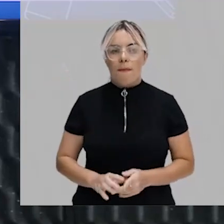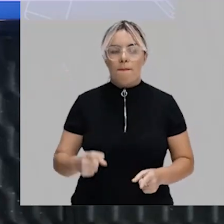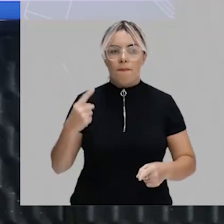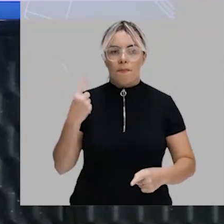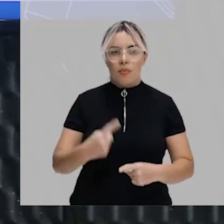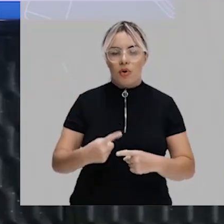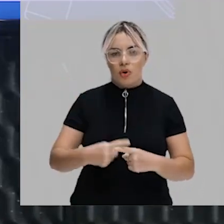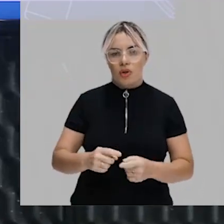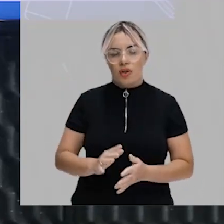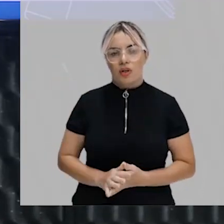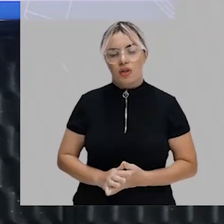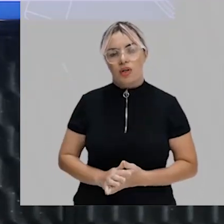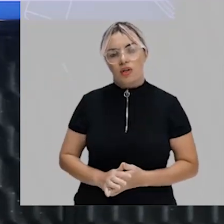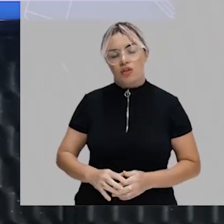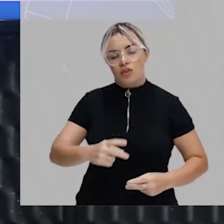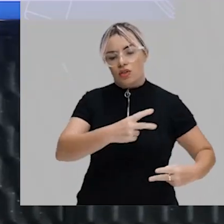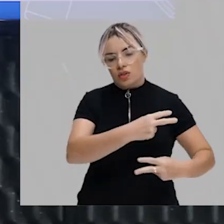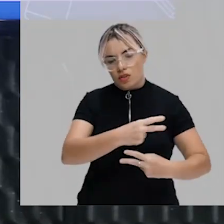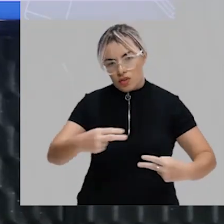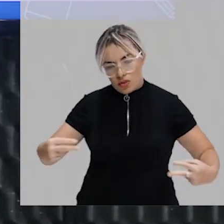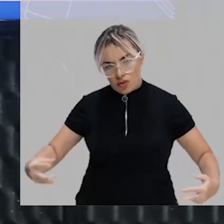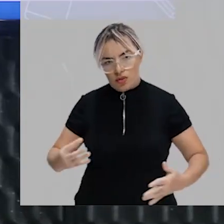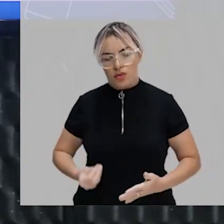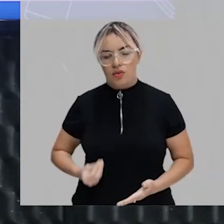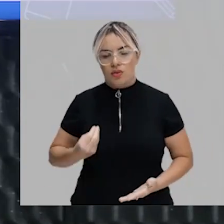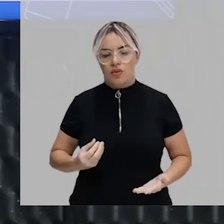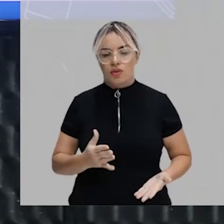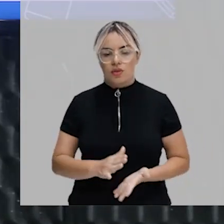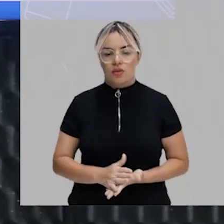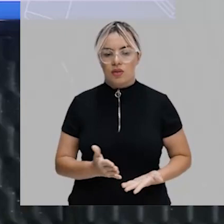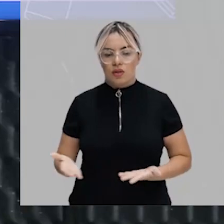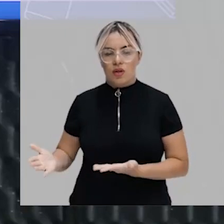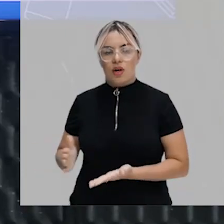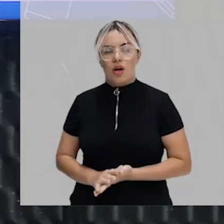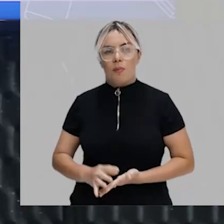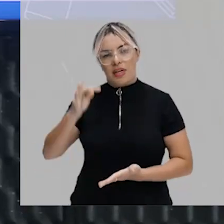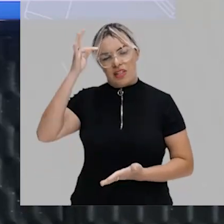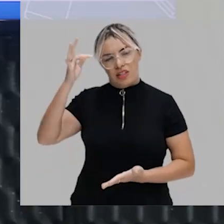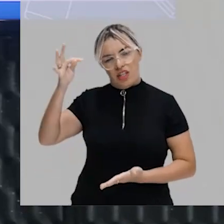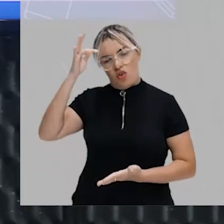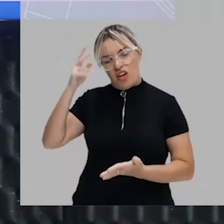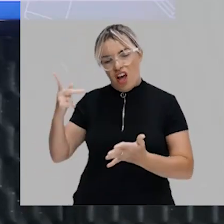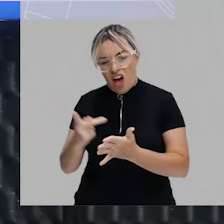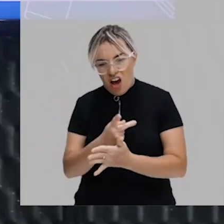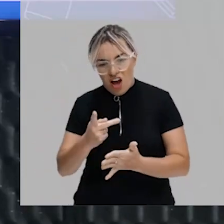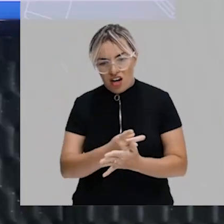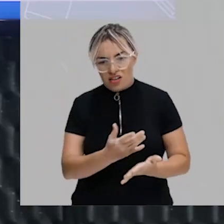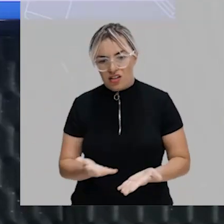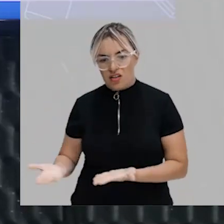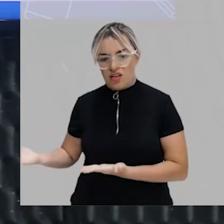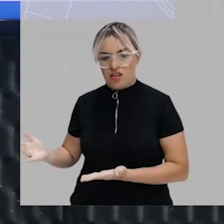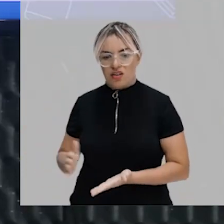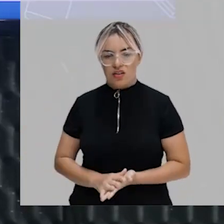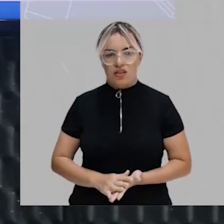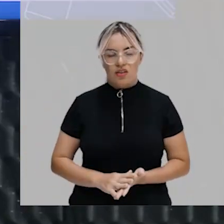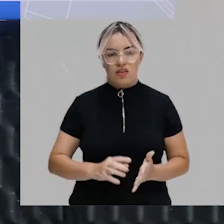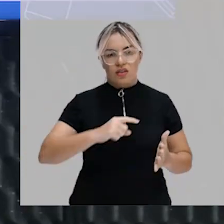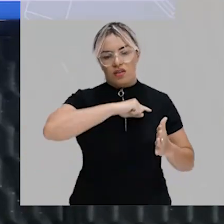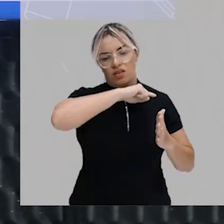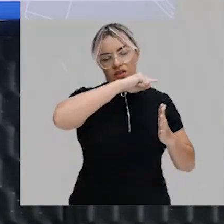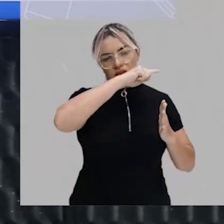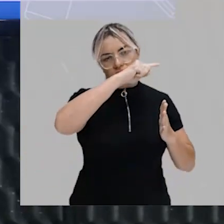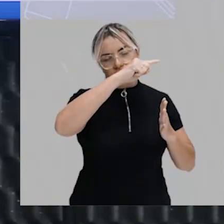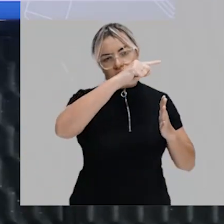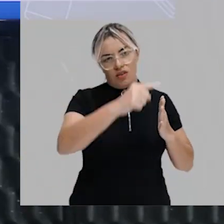Pelos cientistas da época. E nós sabemos que ela é uma teoria incorreta. Então, quais desses indivíduos aqui defendiam